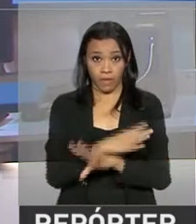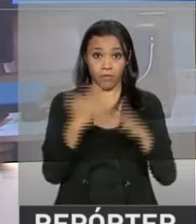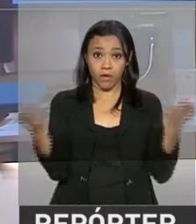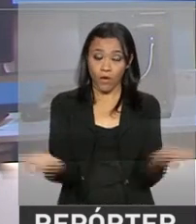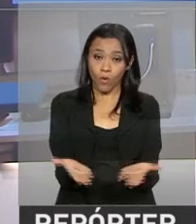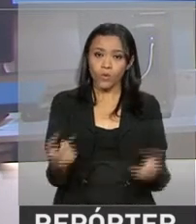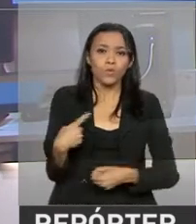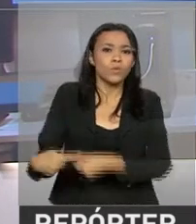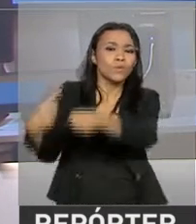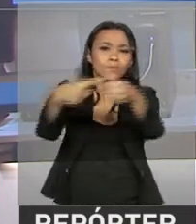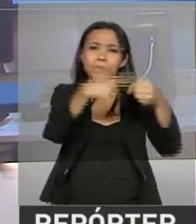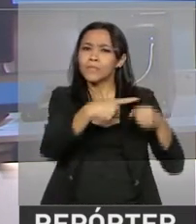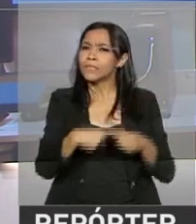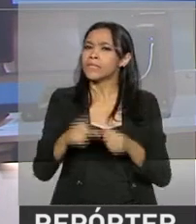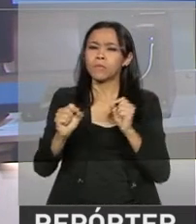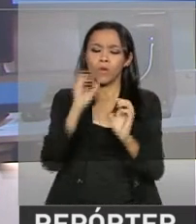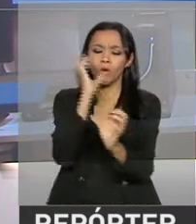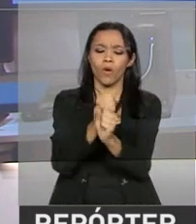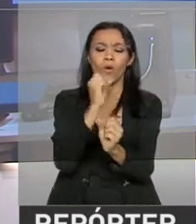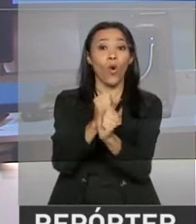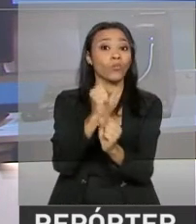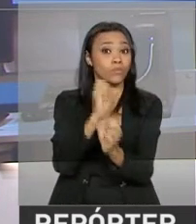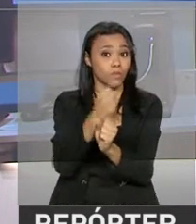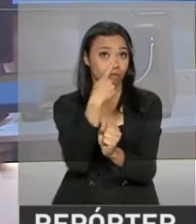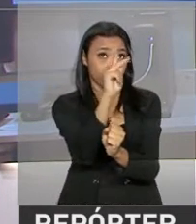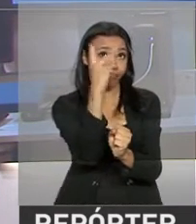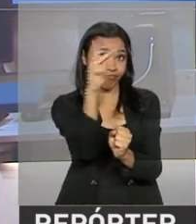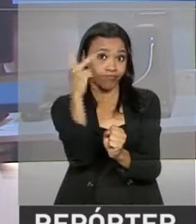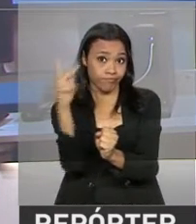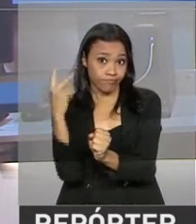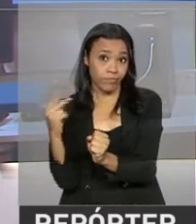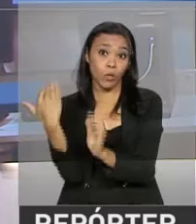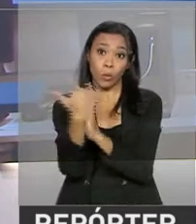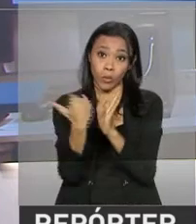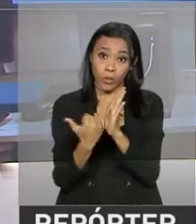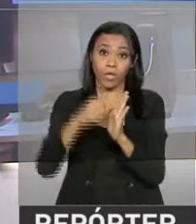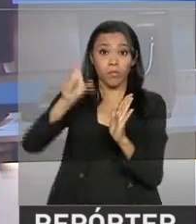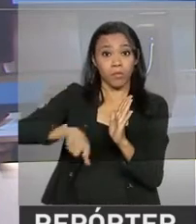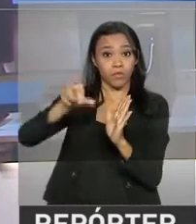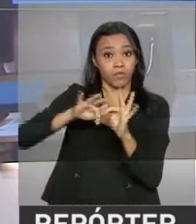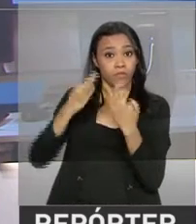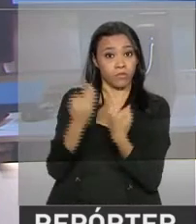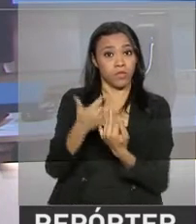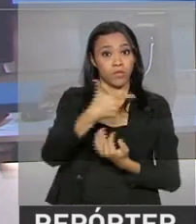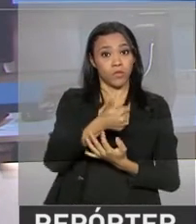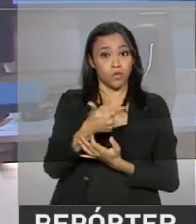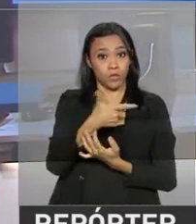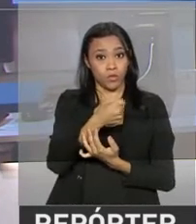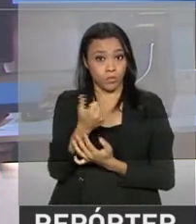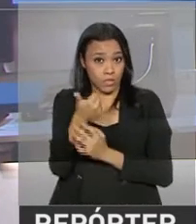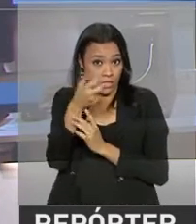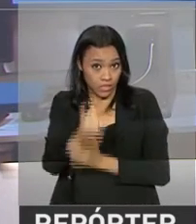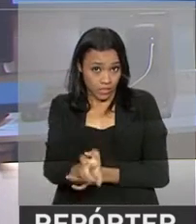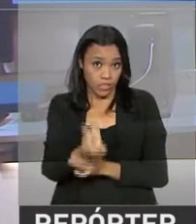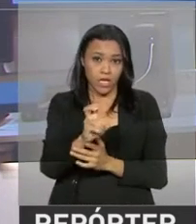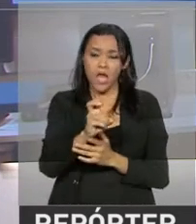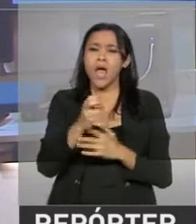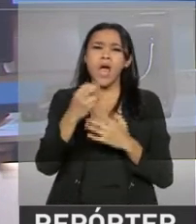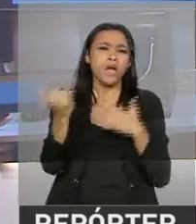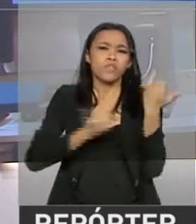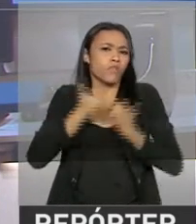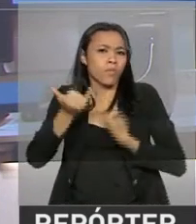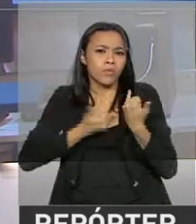os municípios prestarem as contas sobre os gastos com o programa Bolsa Família em 2015. As informações devem